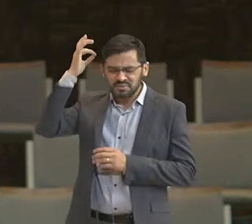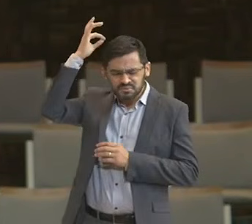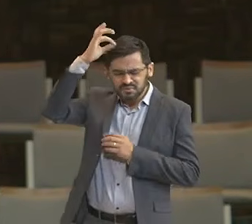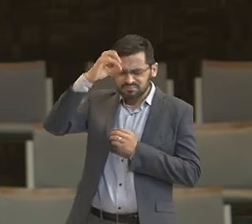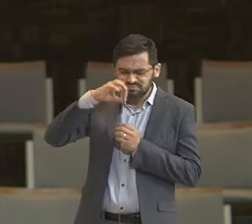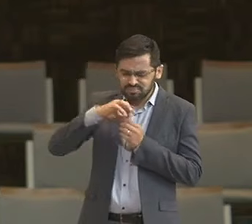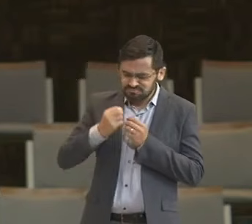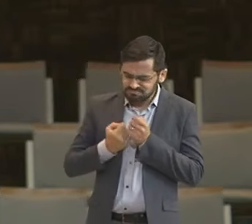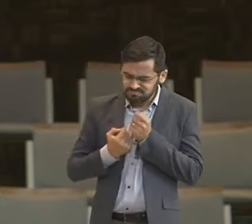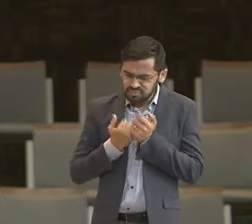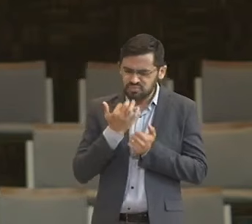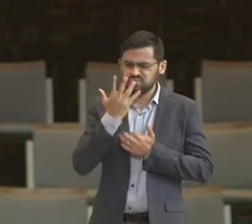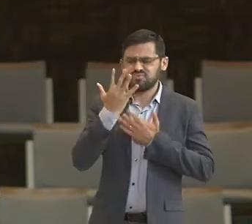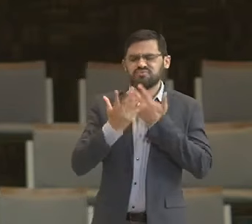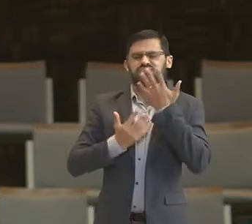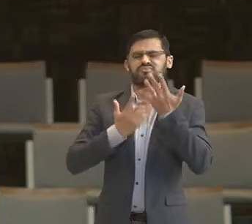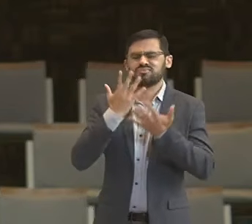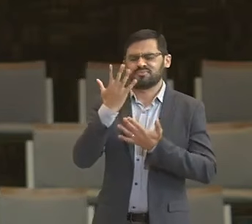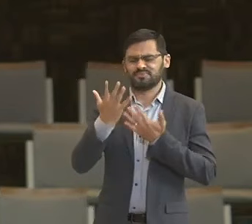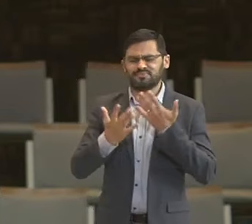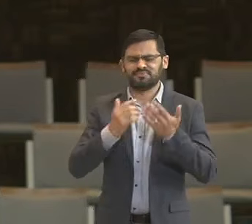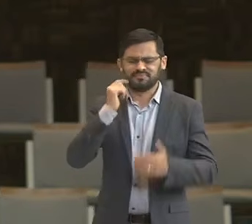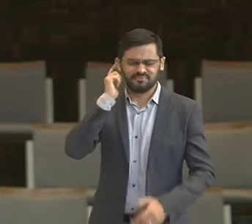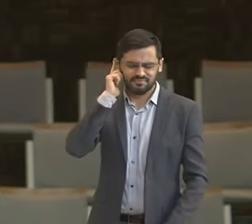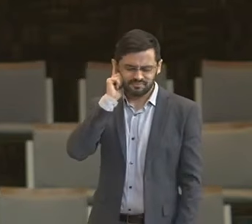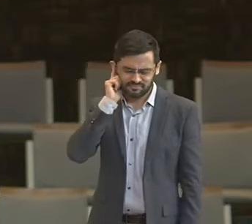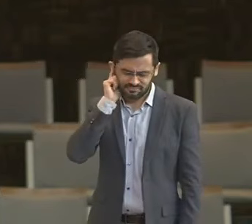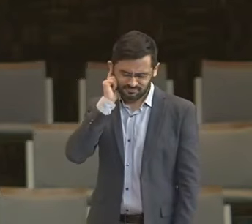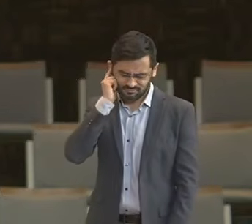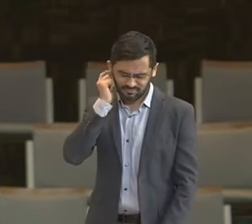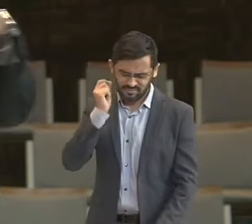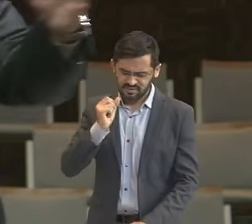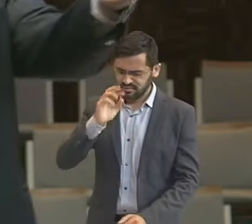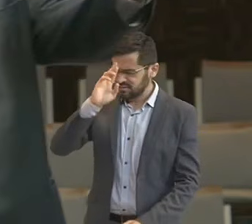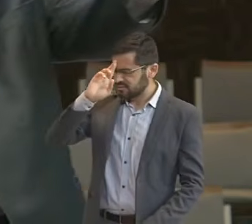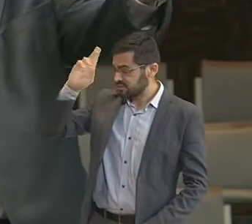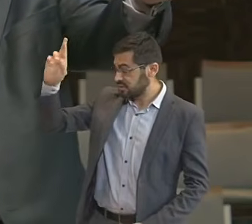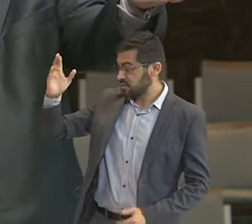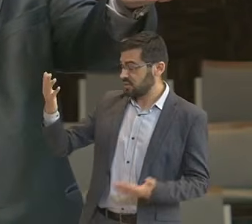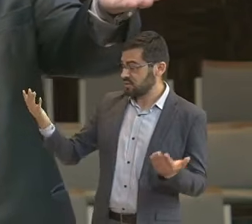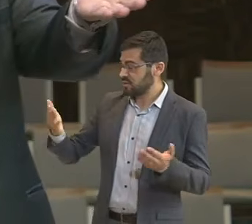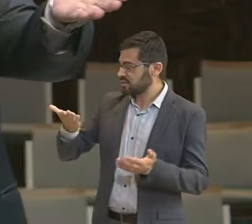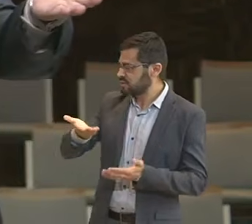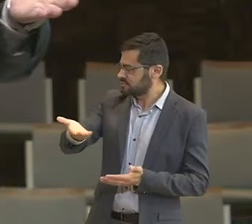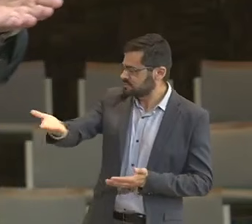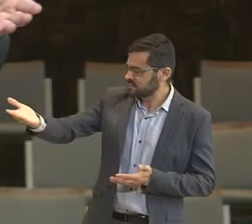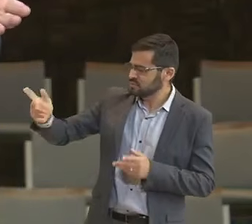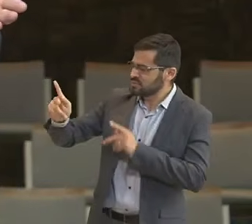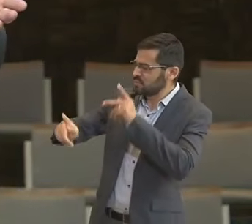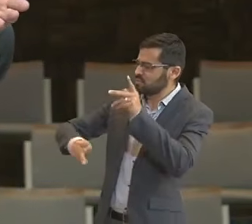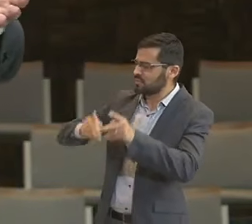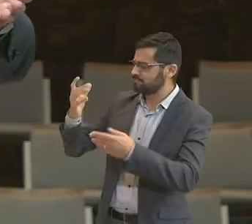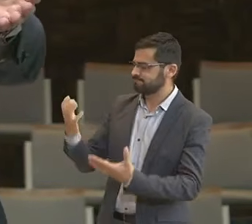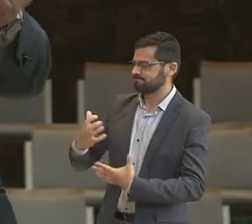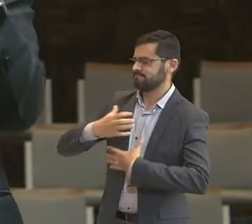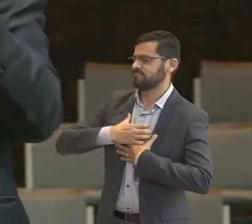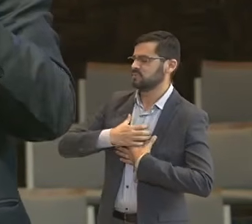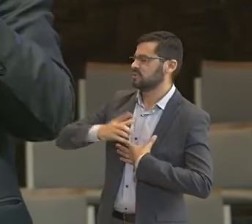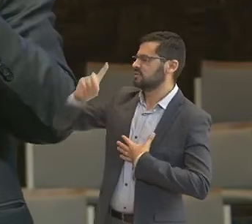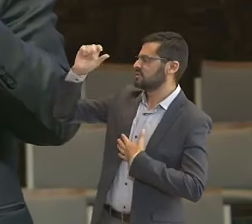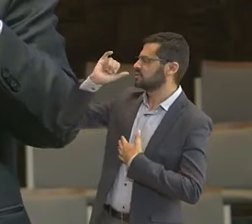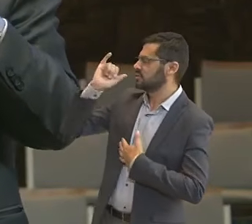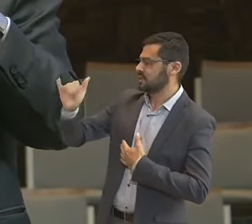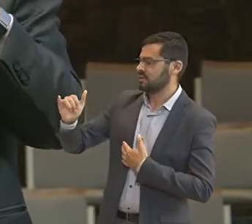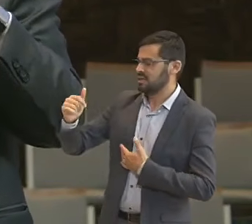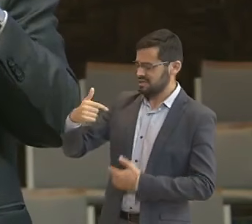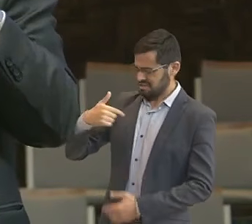água viva fluirão de dentro de vocês. Senhor, aqui está o teu povo que ouviu a tua voz. Eu